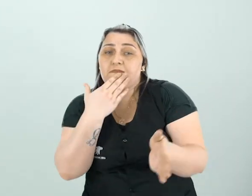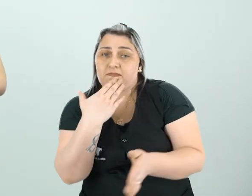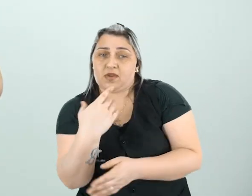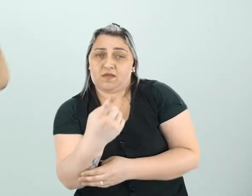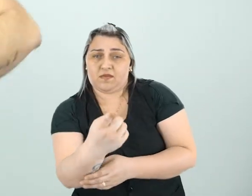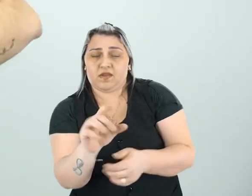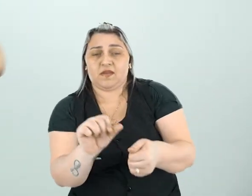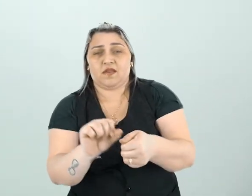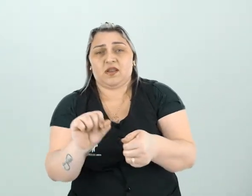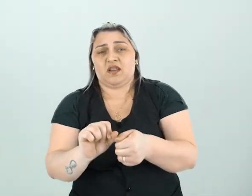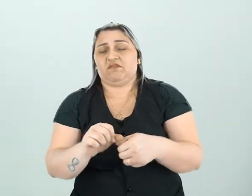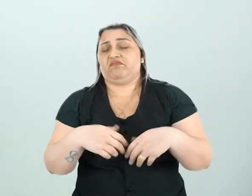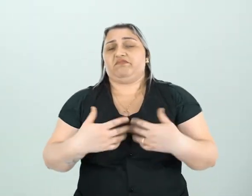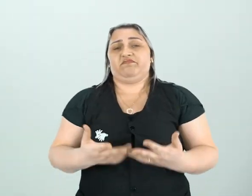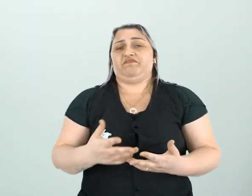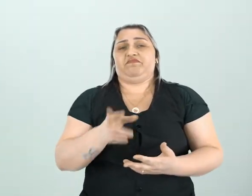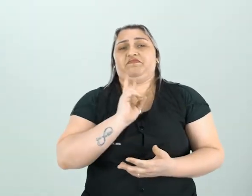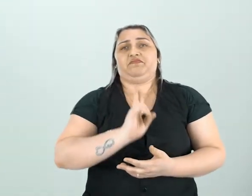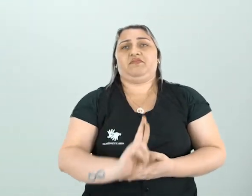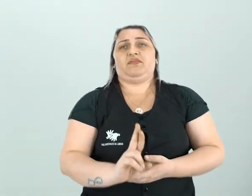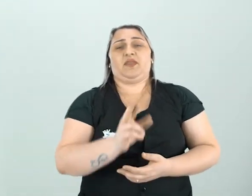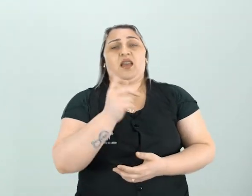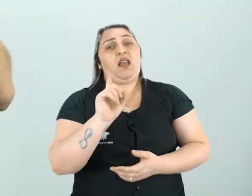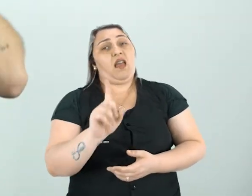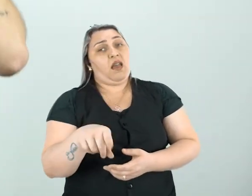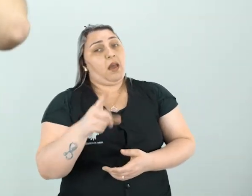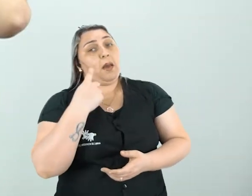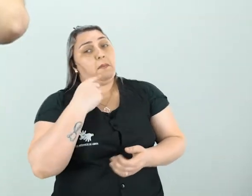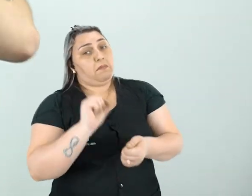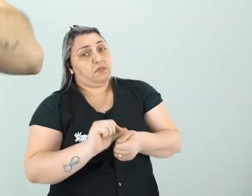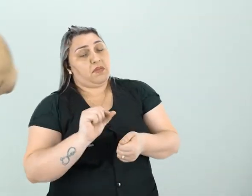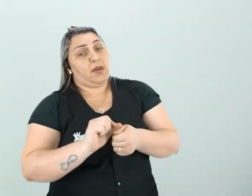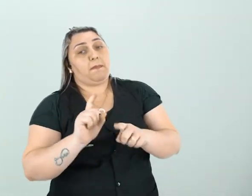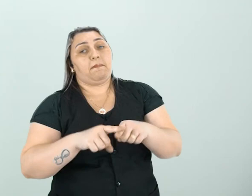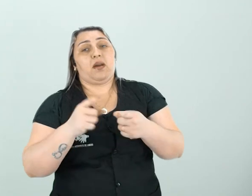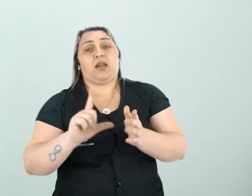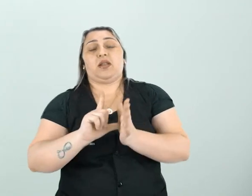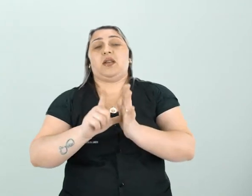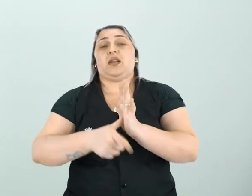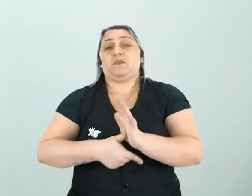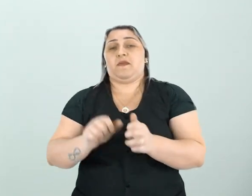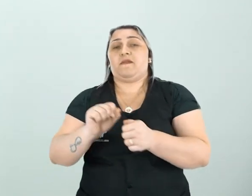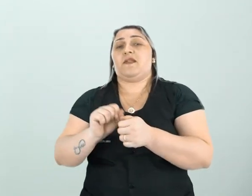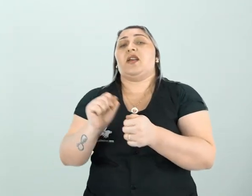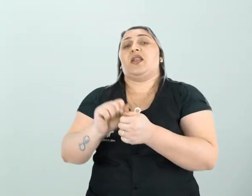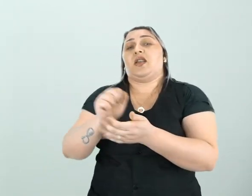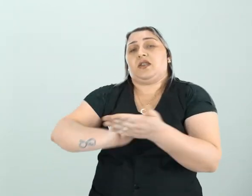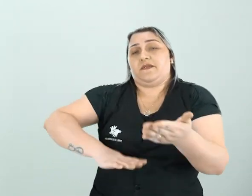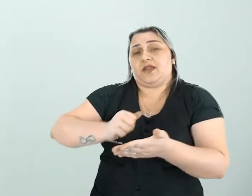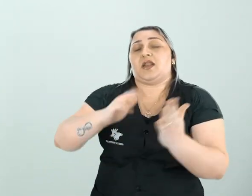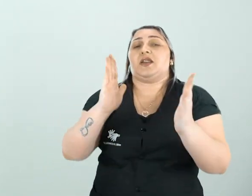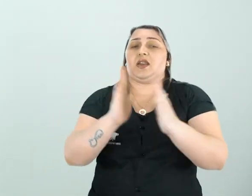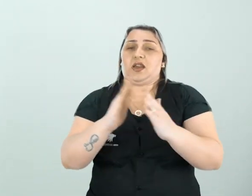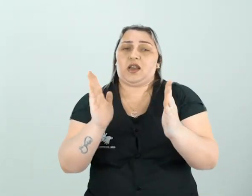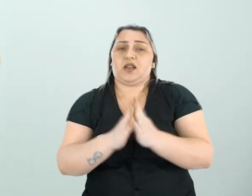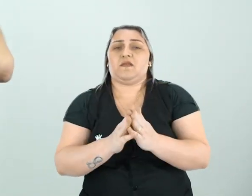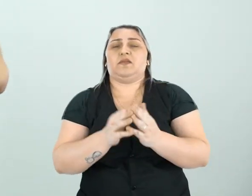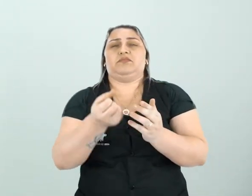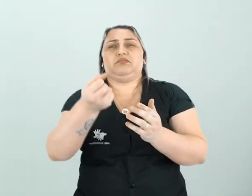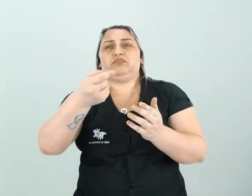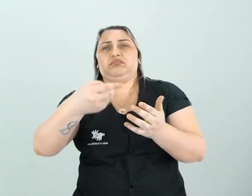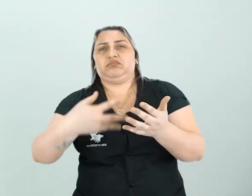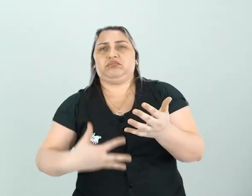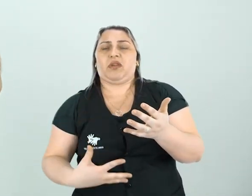né? Aí você fala assim, aí a sua mãe fala, pode fazer, mas vai ter que fazer a tarefa, vai ter que fazer isso, isso, isso. Fala um monte de coisa, aí